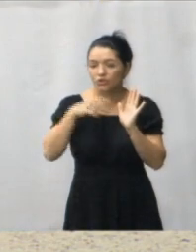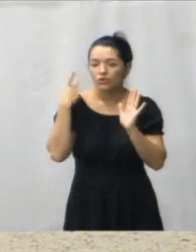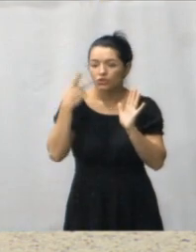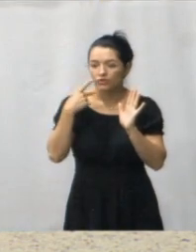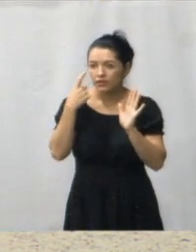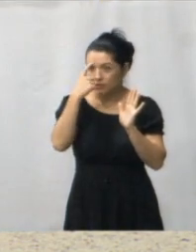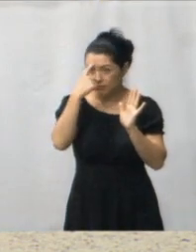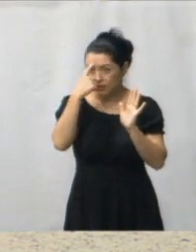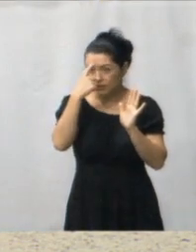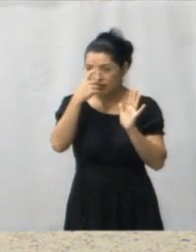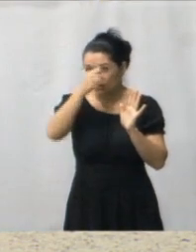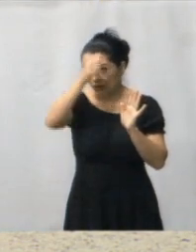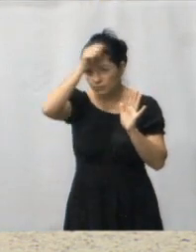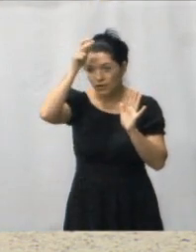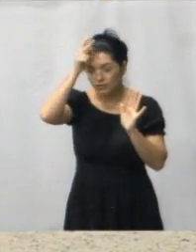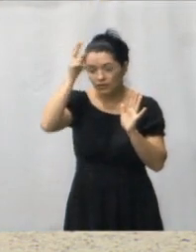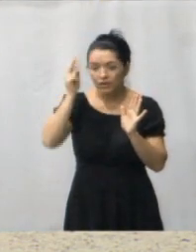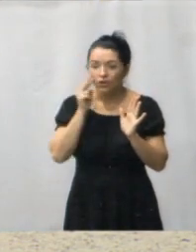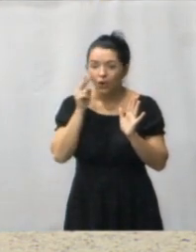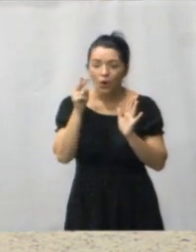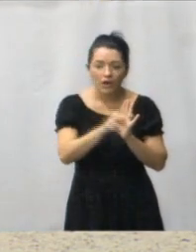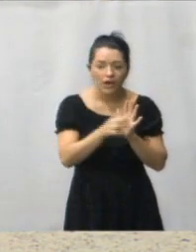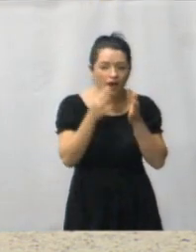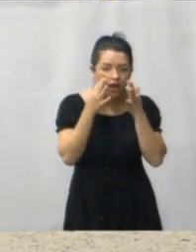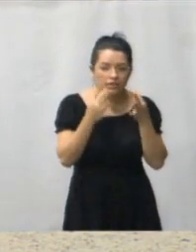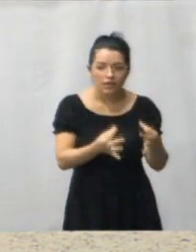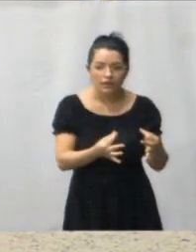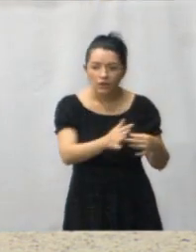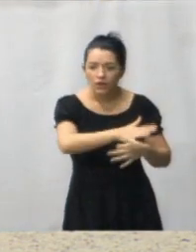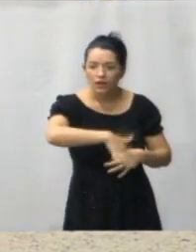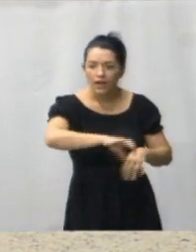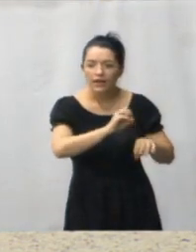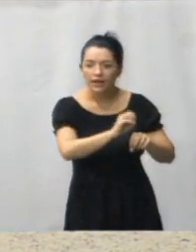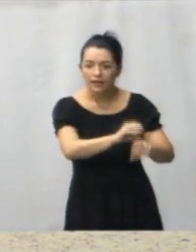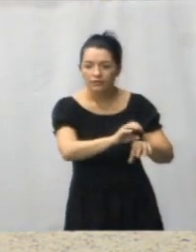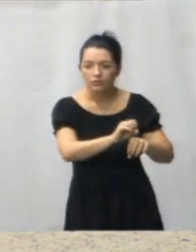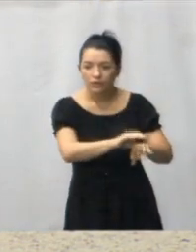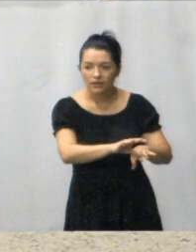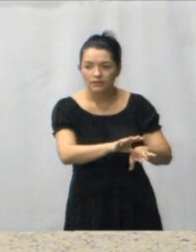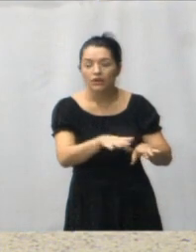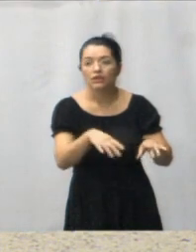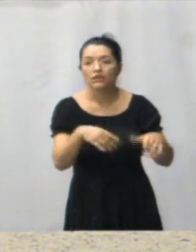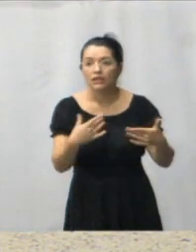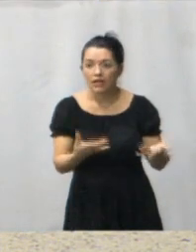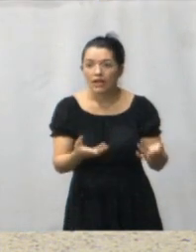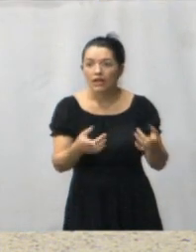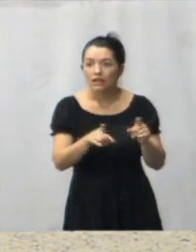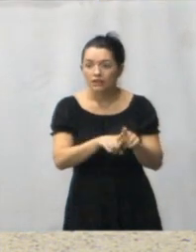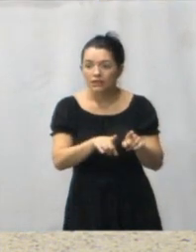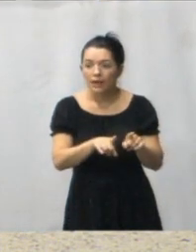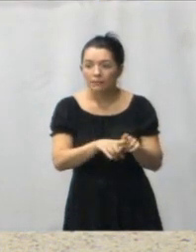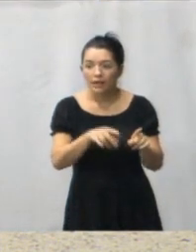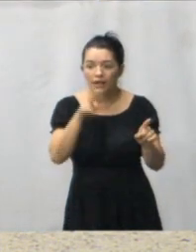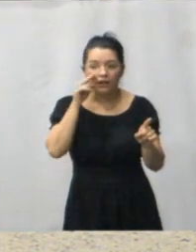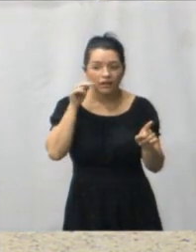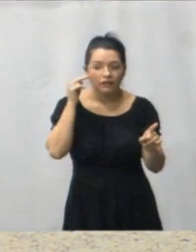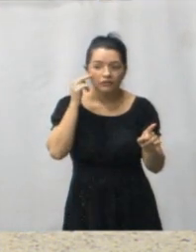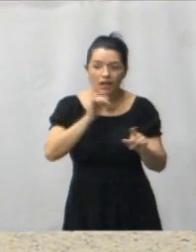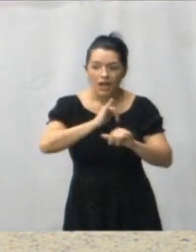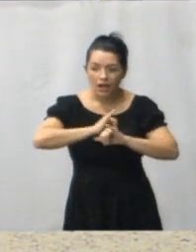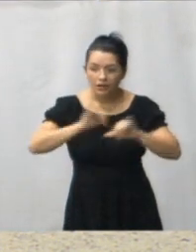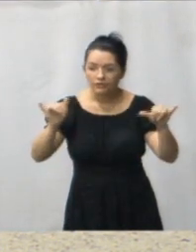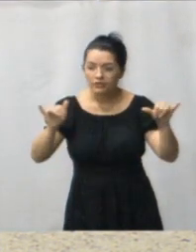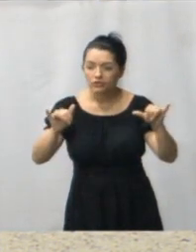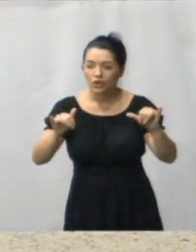atentamente a parte da educação, inclusive, Davi, Lourenço anunciou sexta-feira que vai lançar o edital da construção da